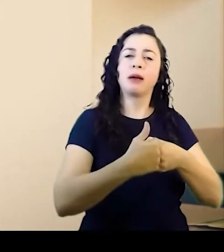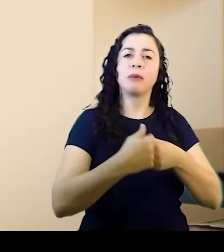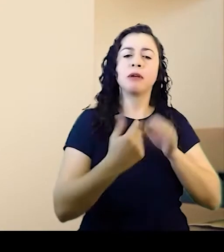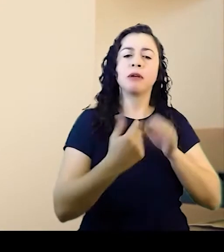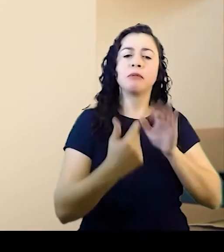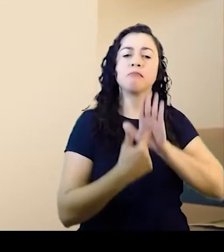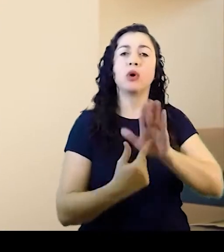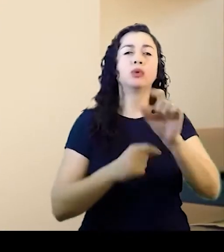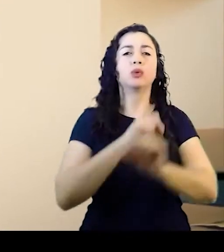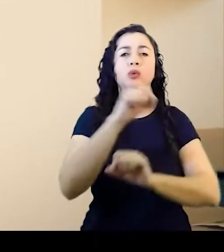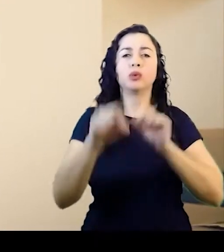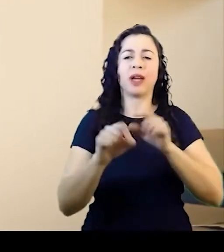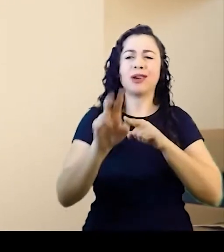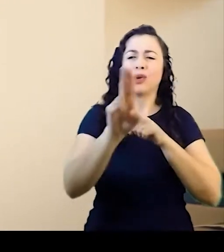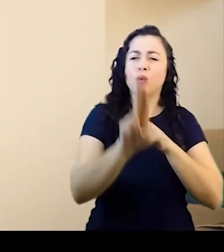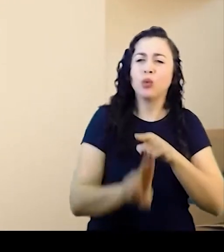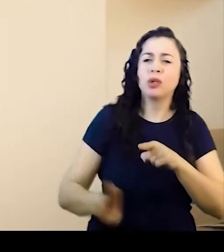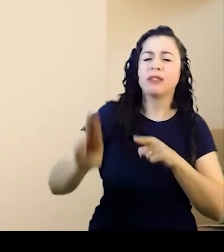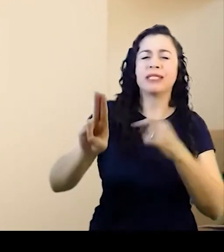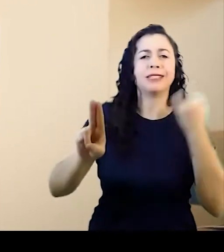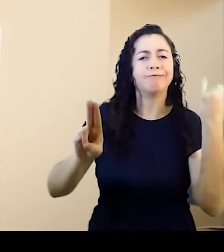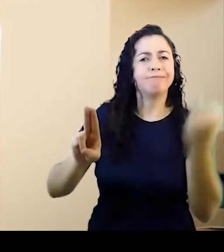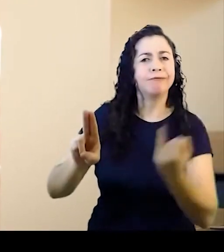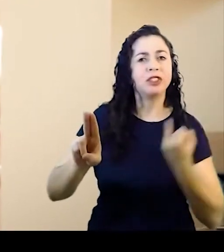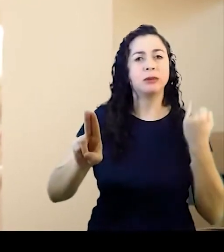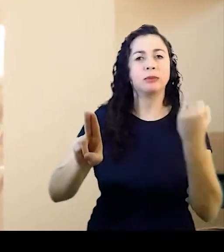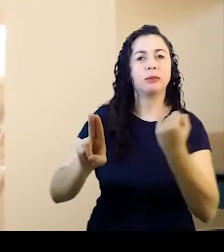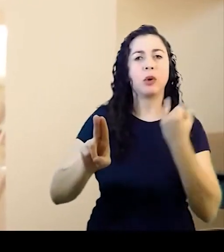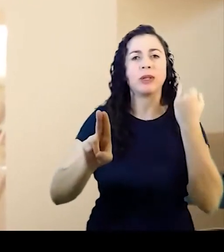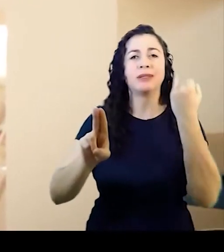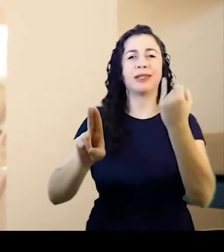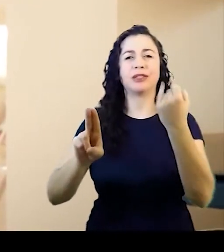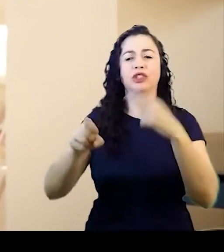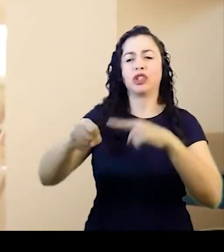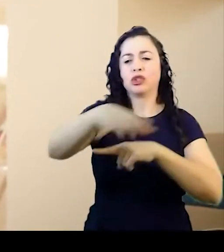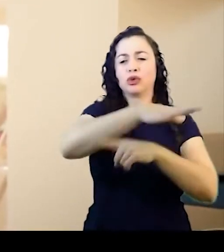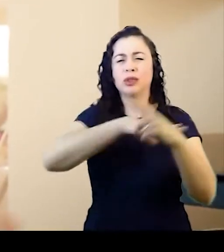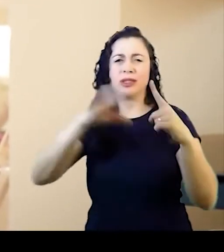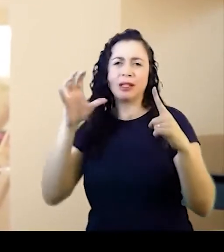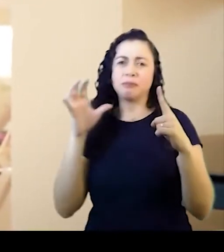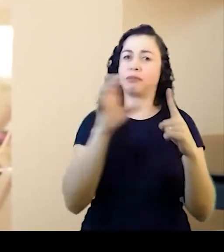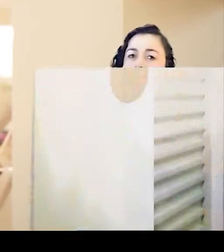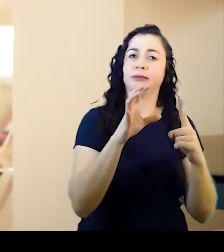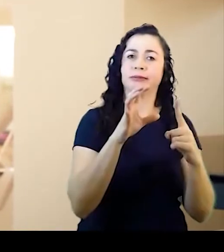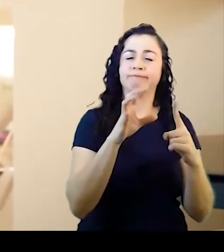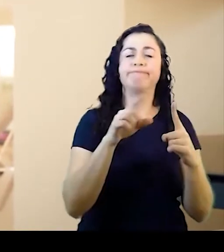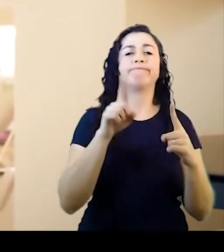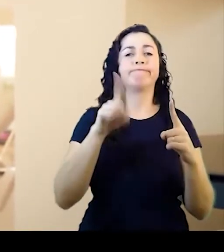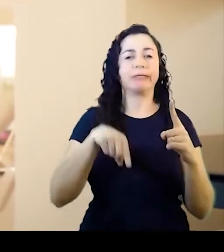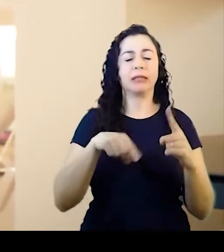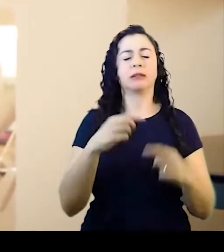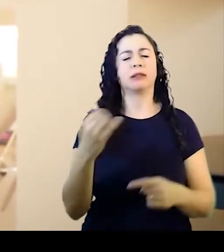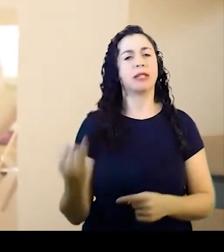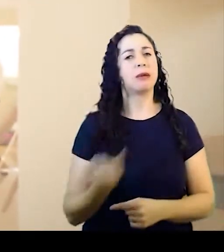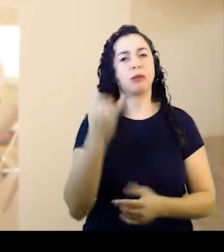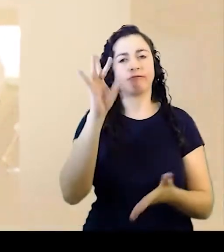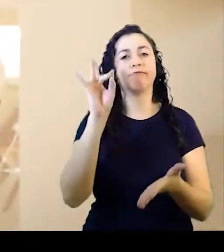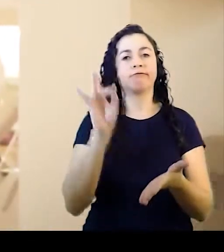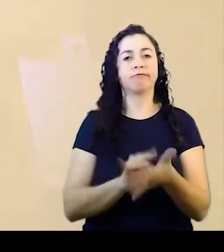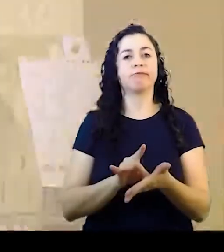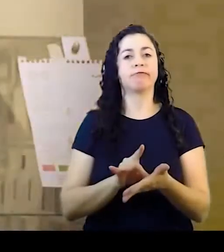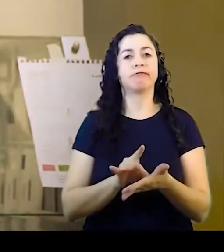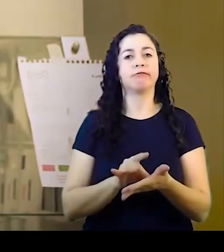evidenciam a importância da universidade no contexto social, o impacto que a universidade tem na